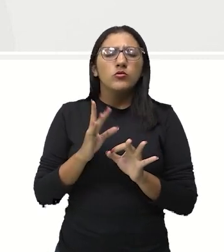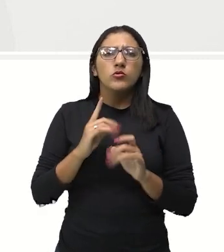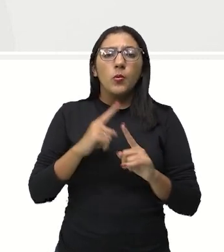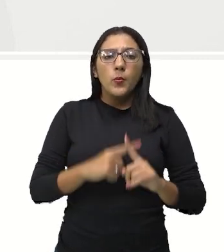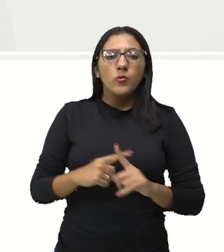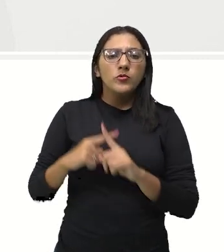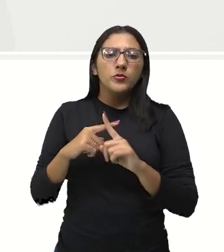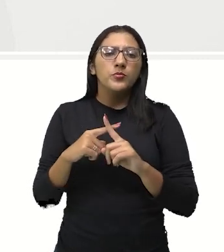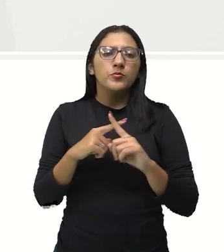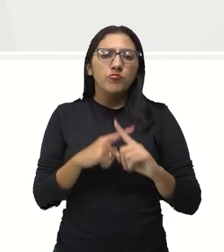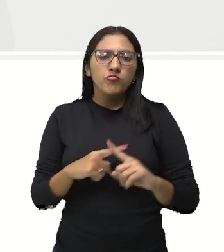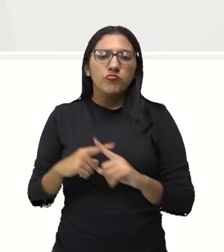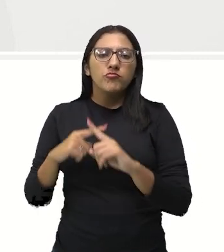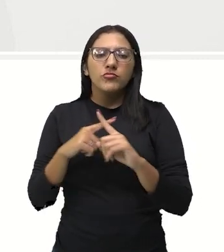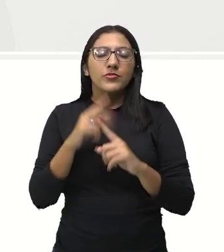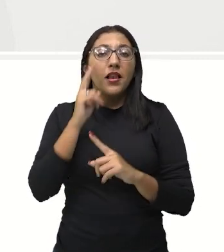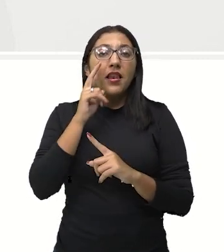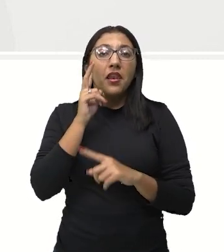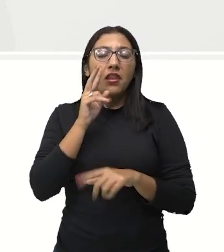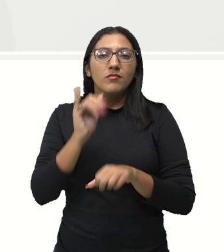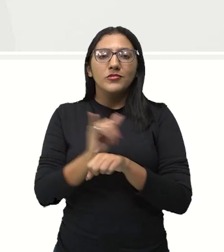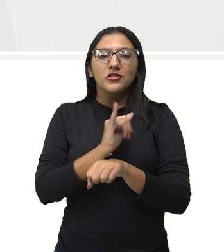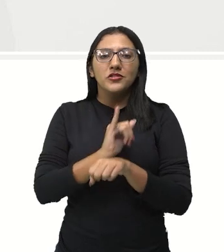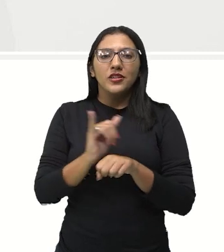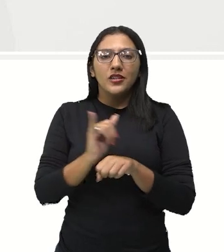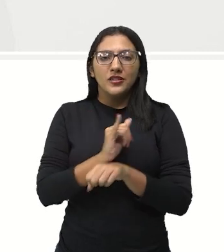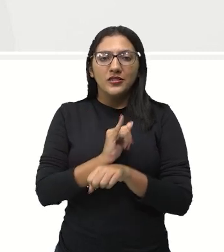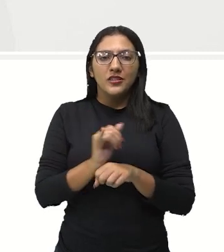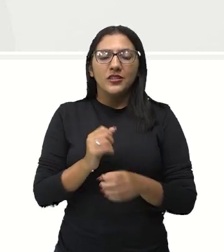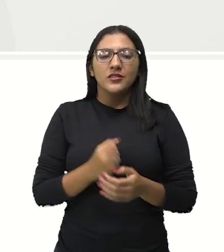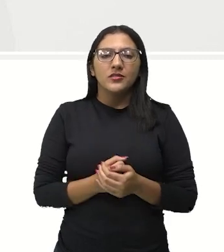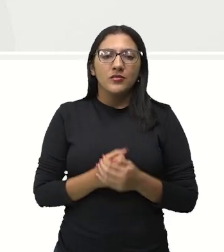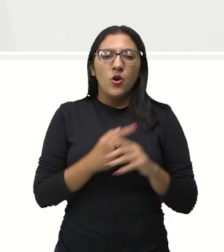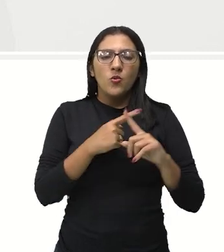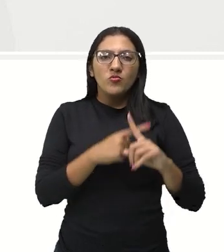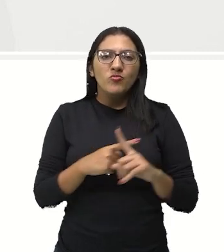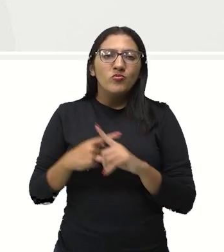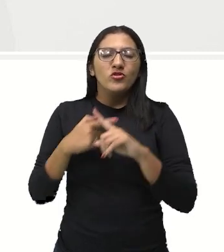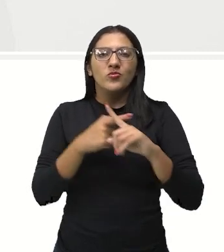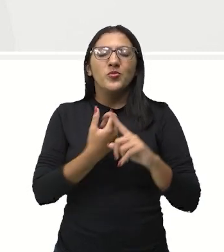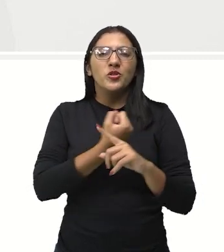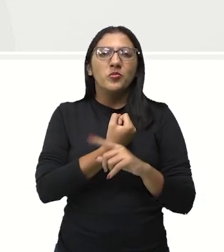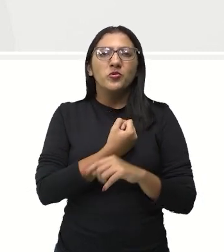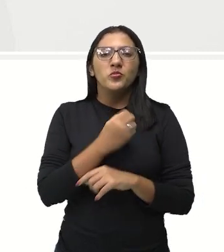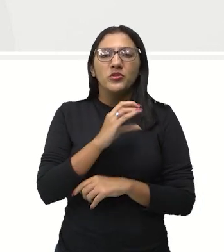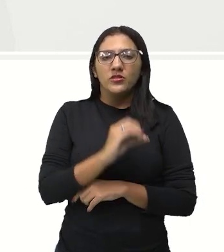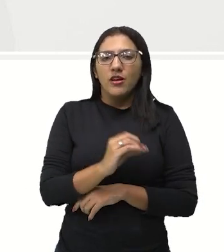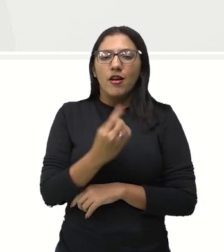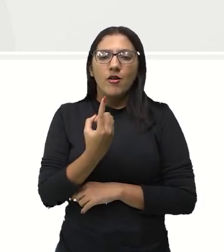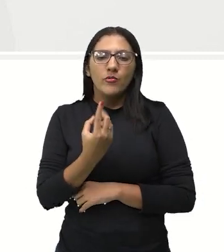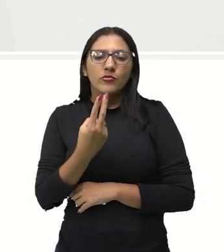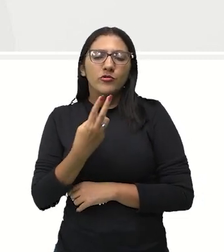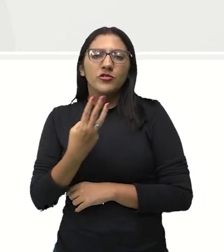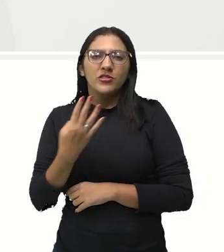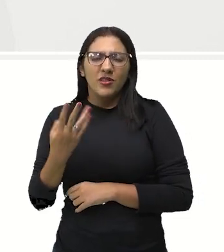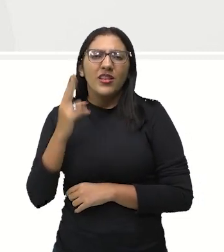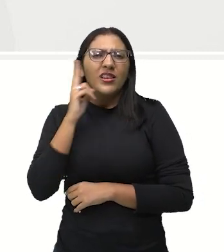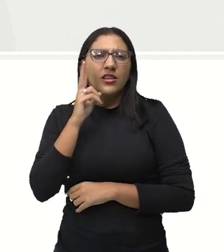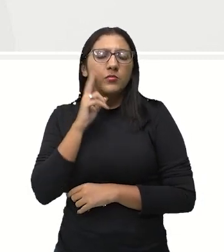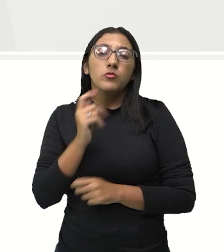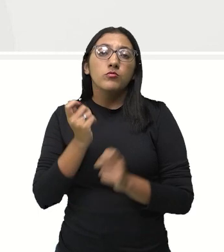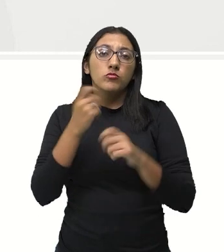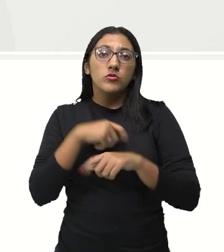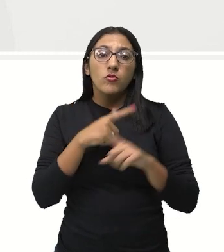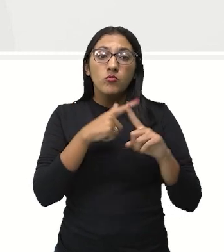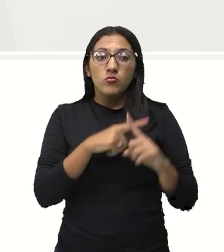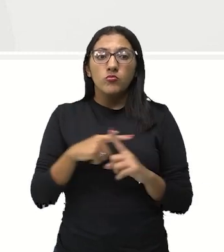aí a gente vai encontrar todos os múltiplos que nós quisermos encontrar, tá bom? Então, o que eu estou fazendo? 6